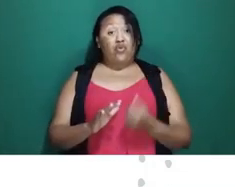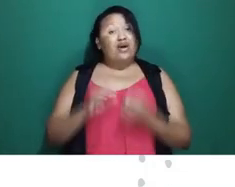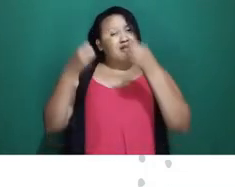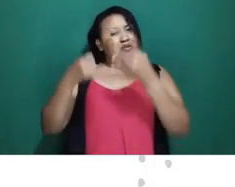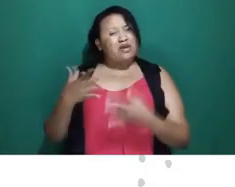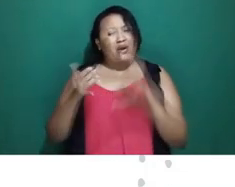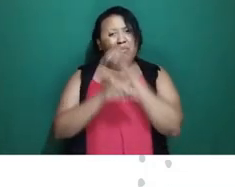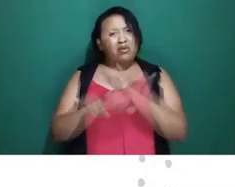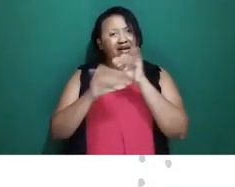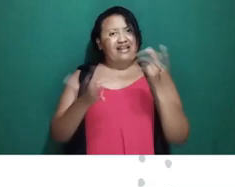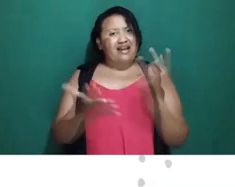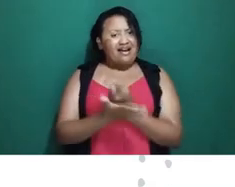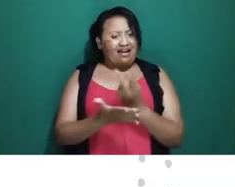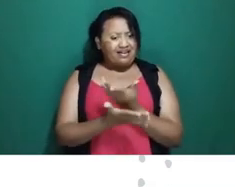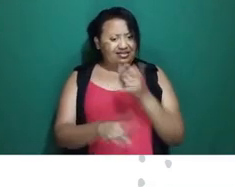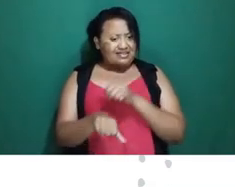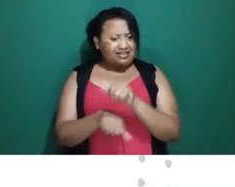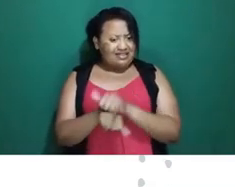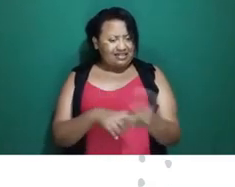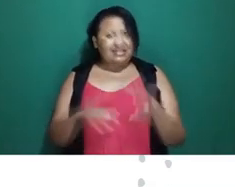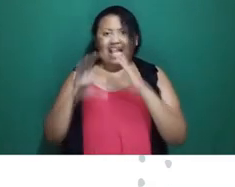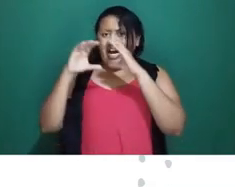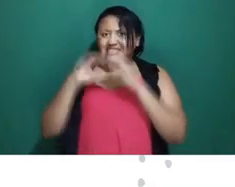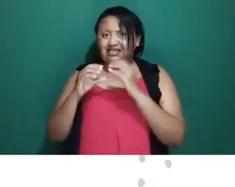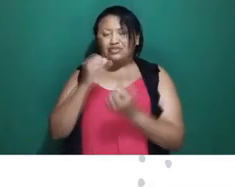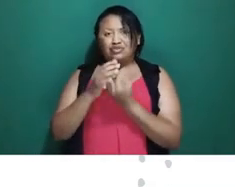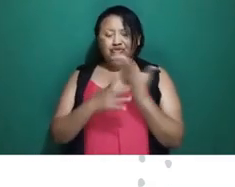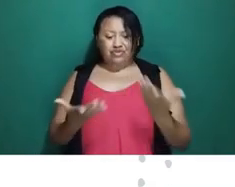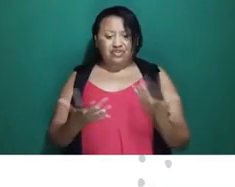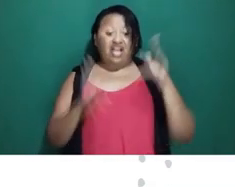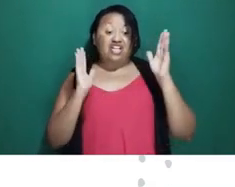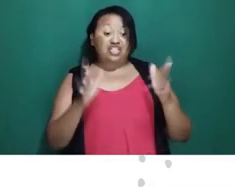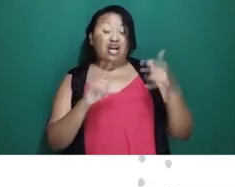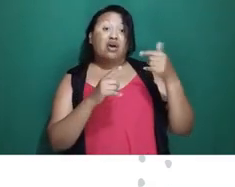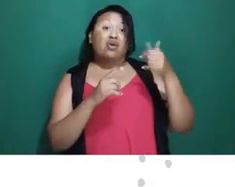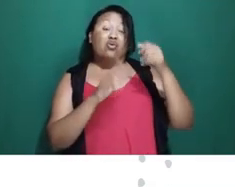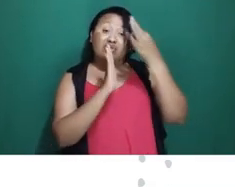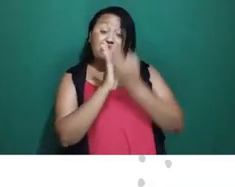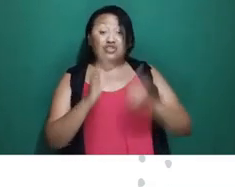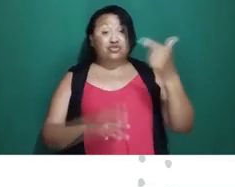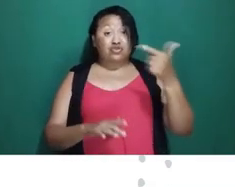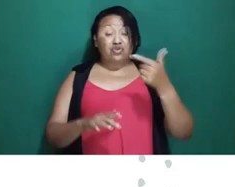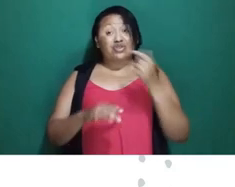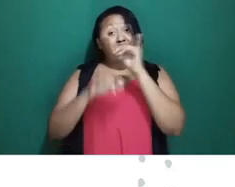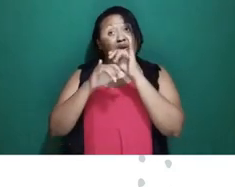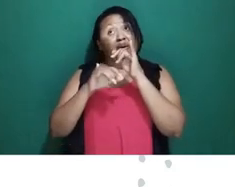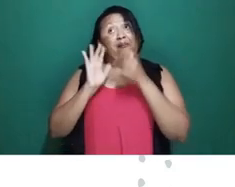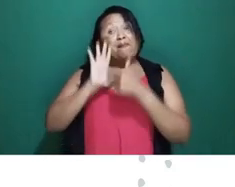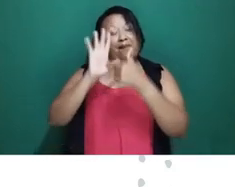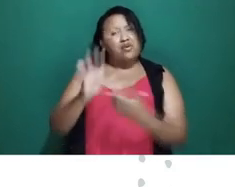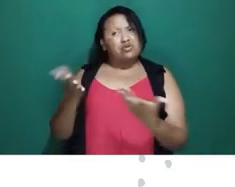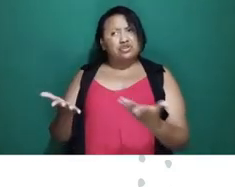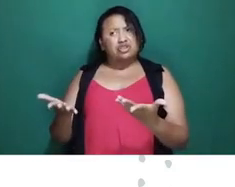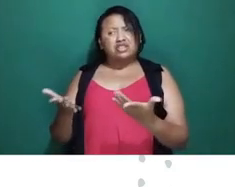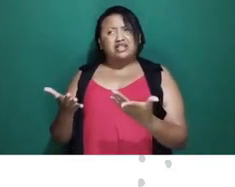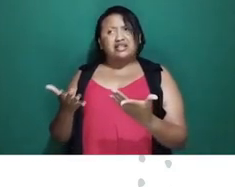enganosa sobre a composição de um sanduíche já o texto 2 inclui uma retratação da rede de lanchonete bem como uma